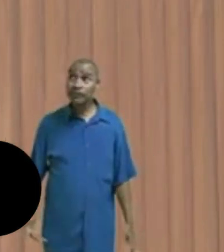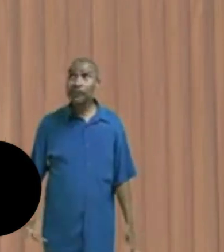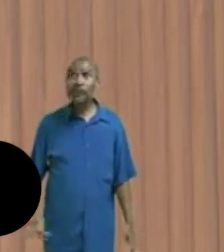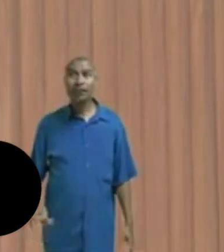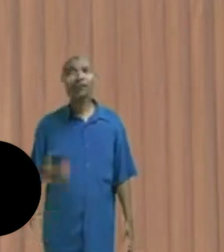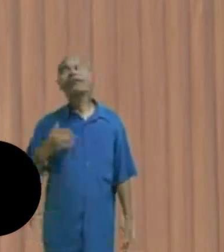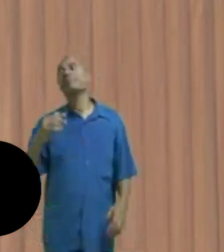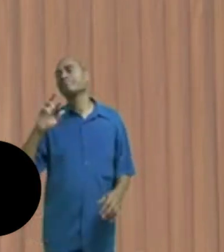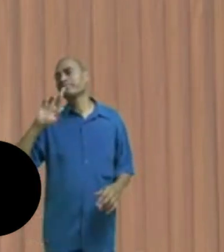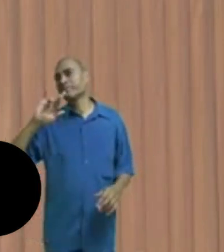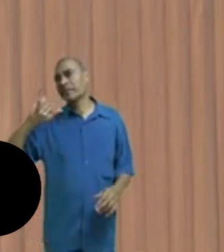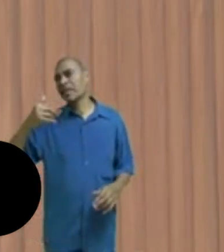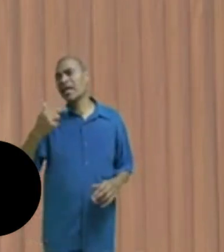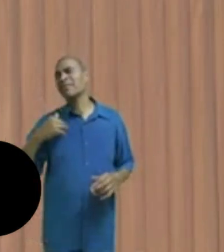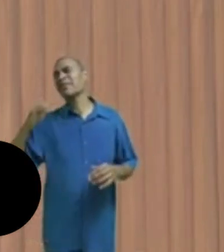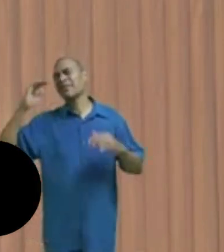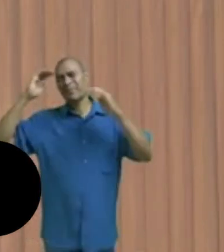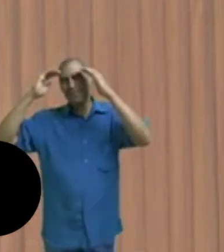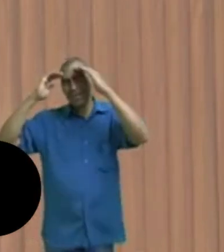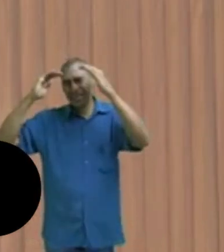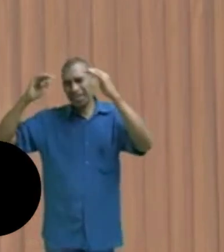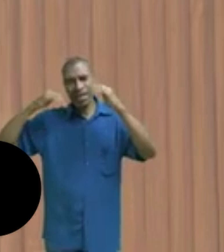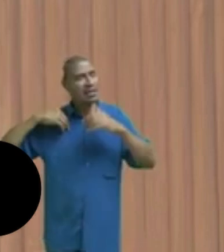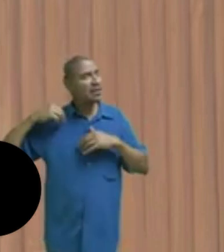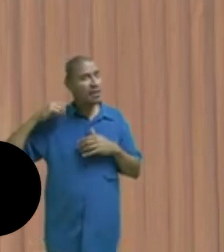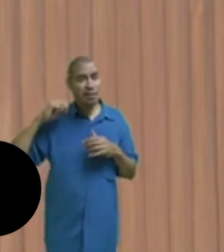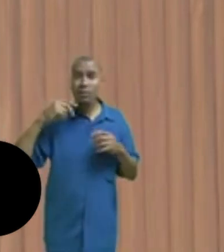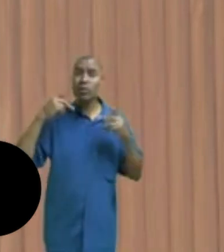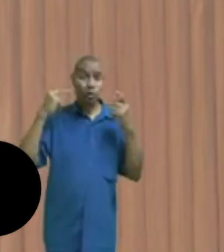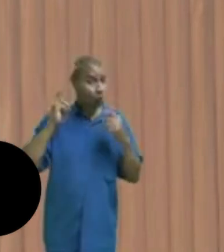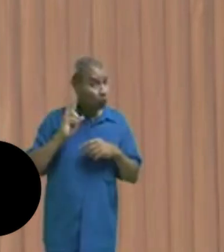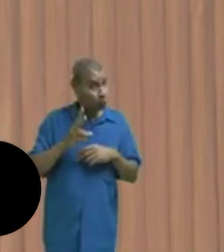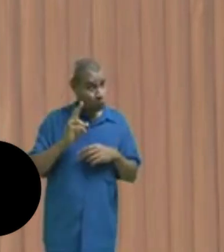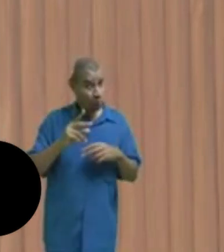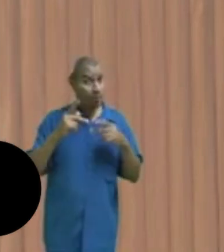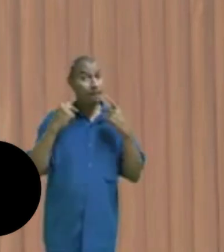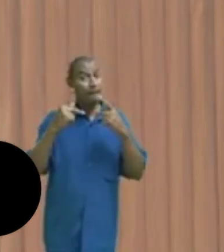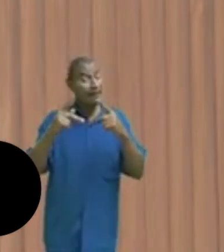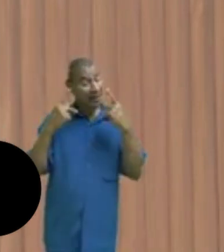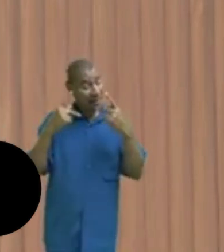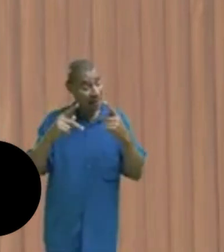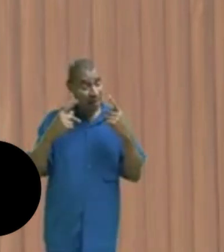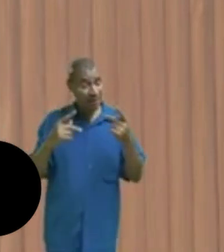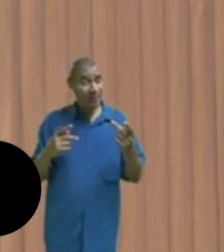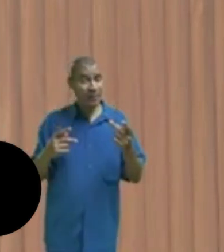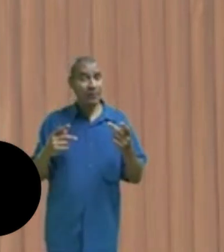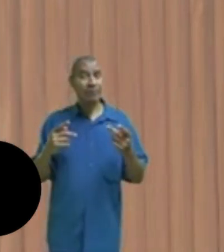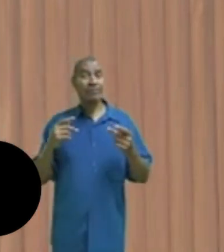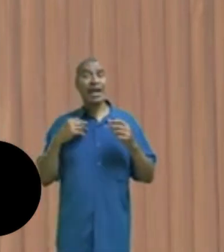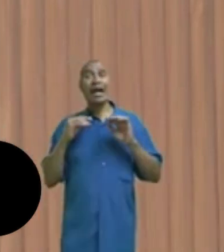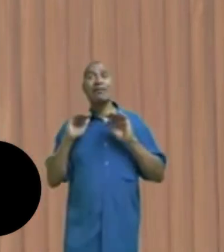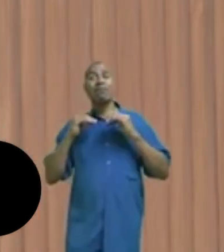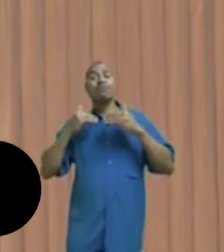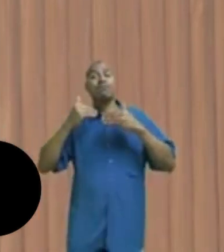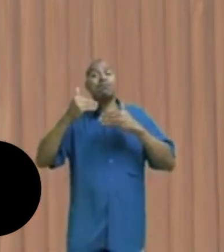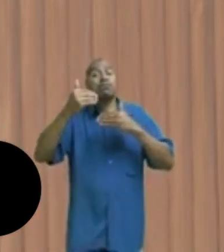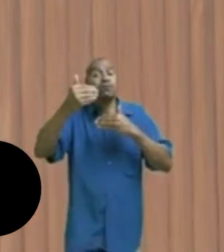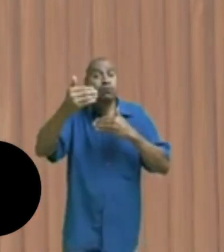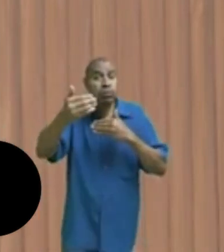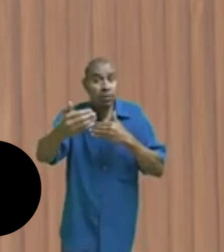isso, lá na frente ele escreve: entretanto, apesar do meu